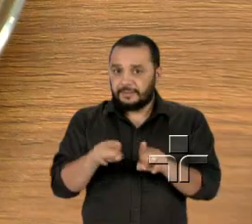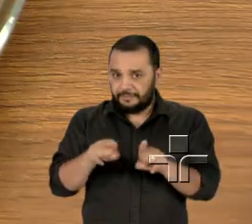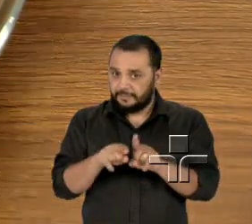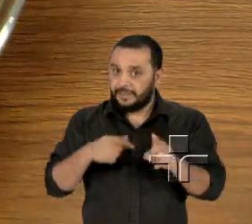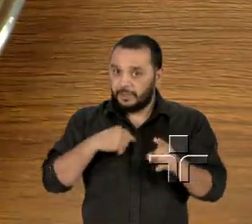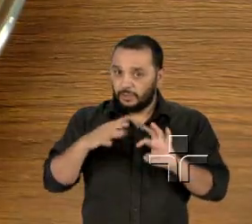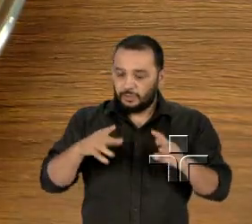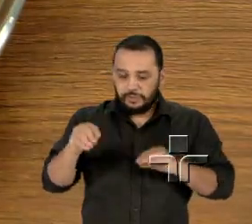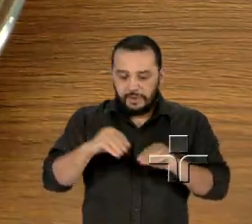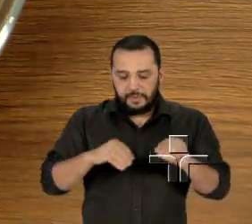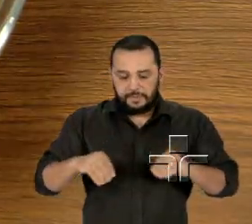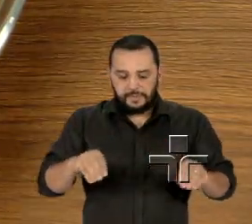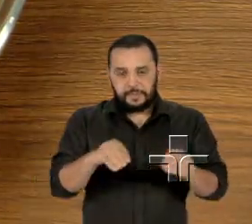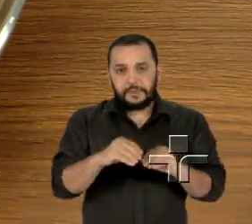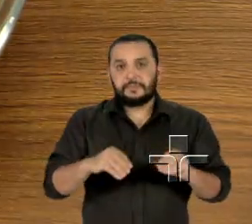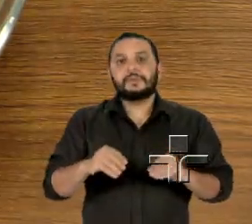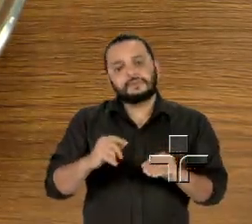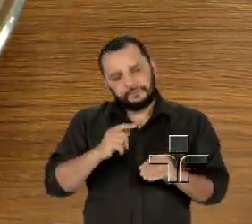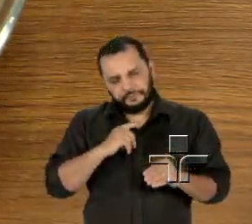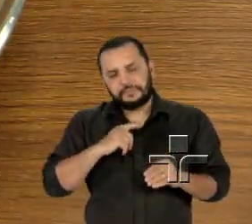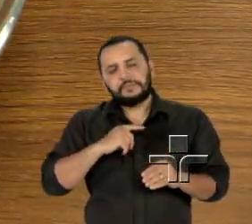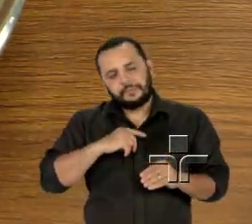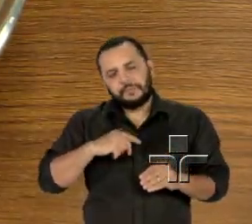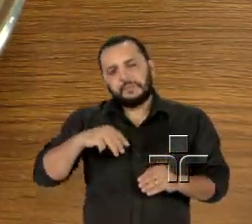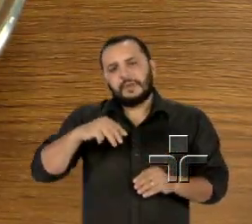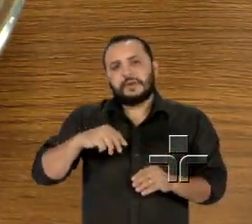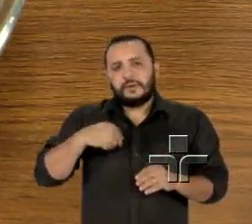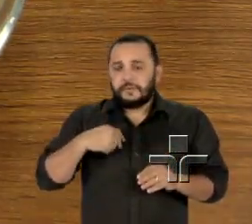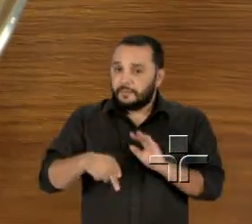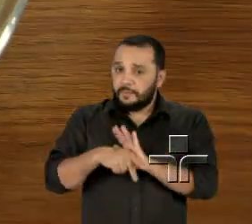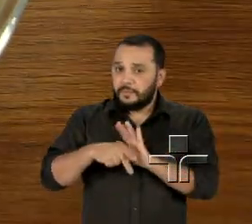saladeira, rega com o molho de mostarda e mel.